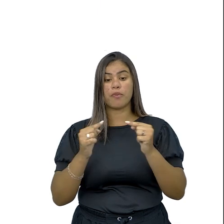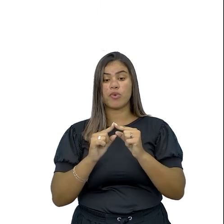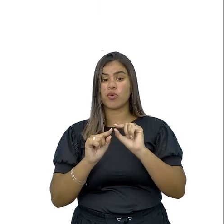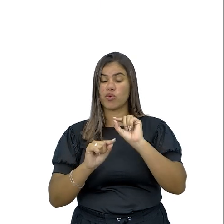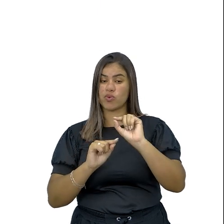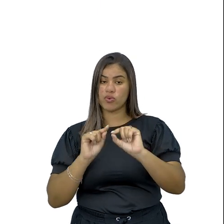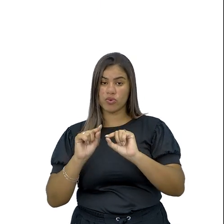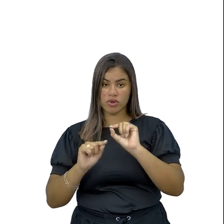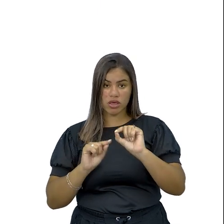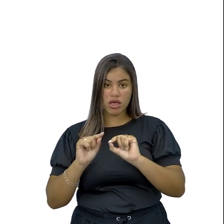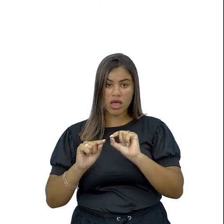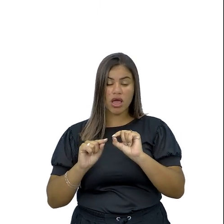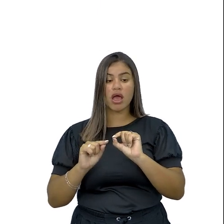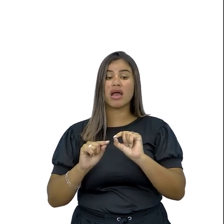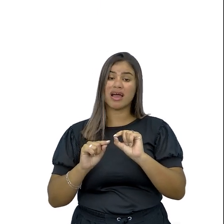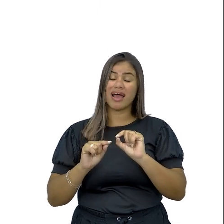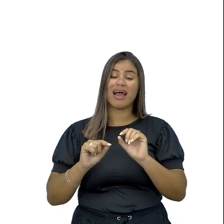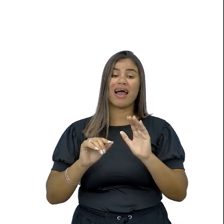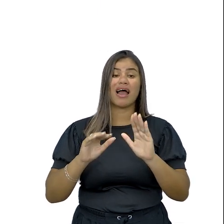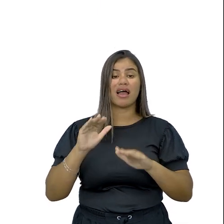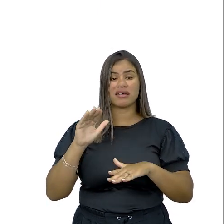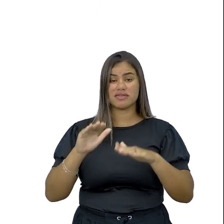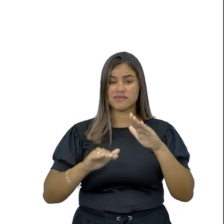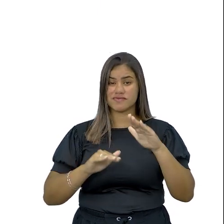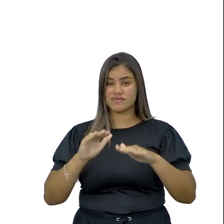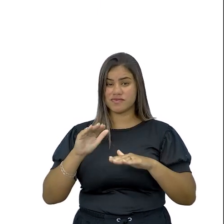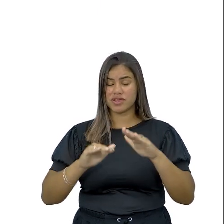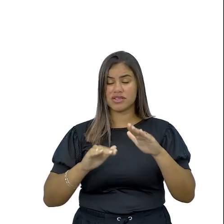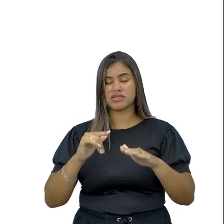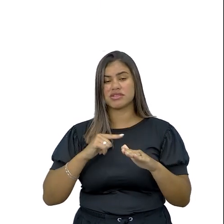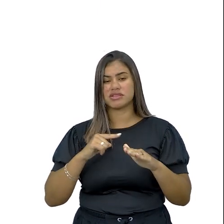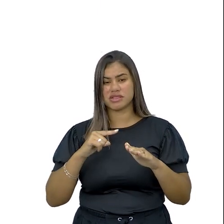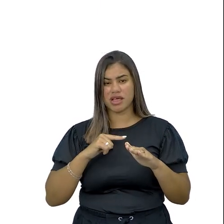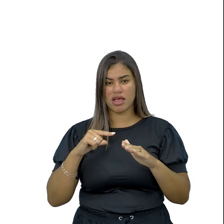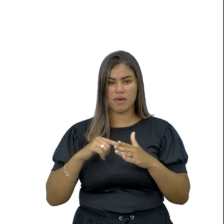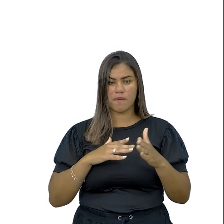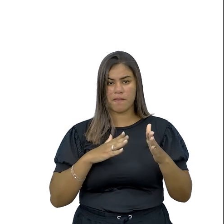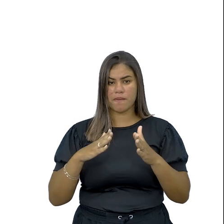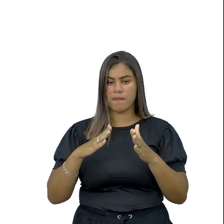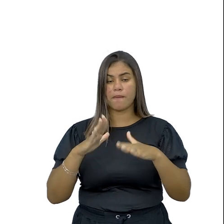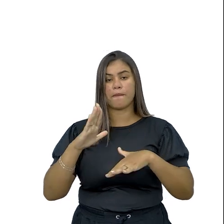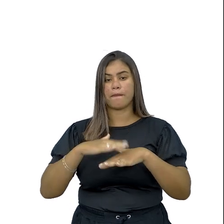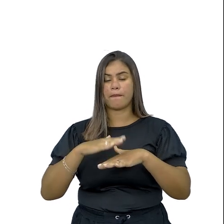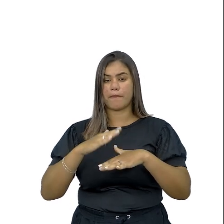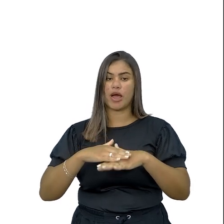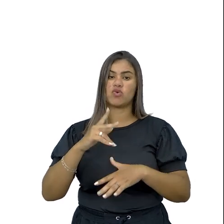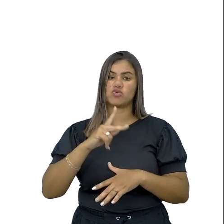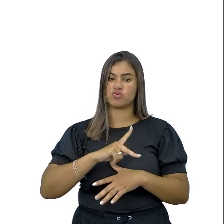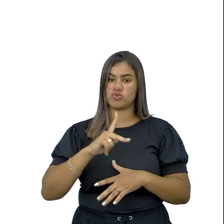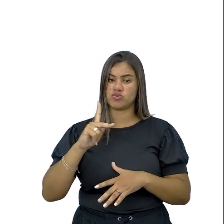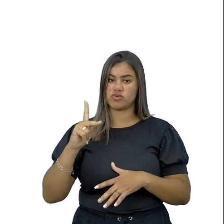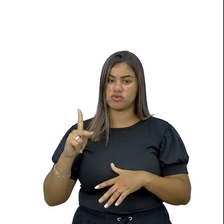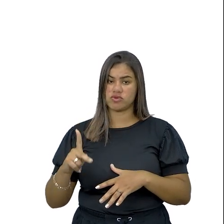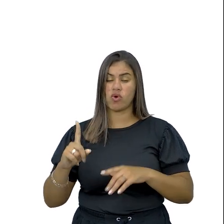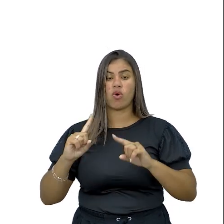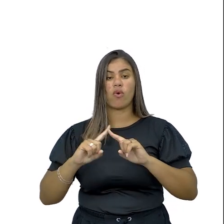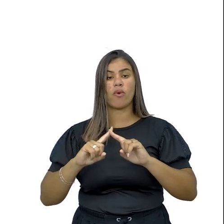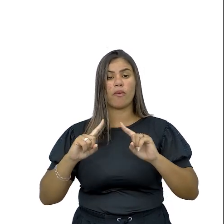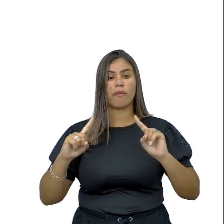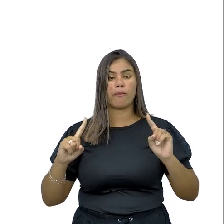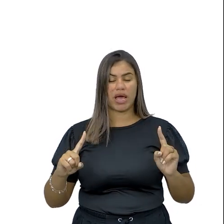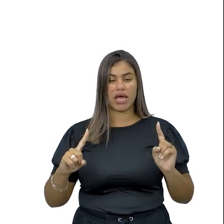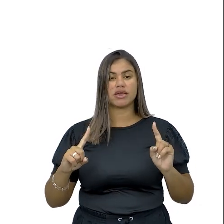que possua um grau alto de direcionamento do professor, não impede de